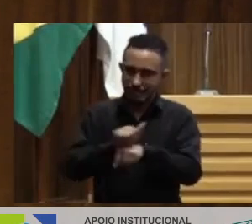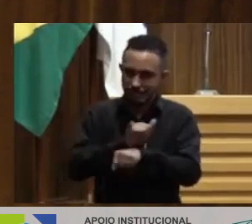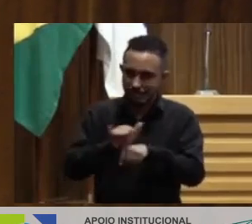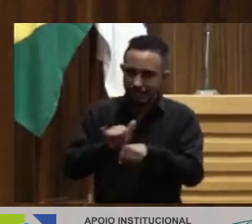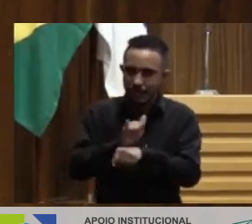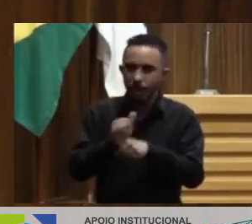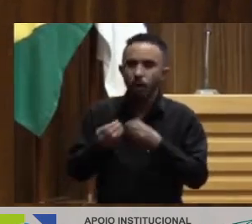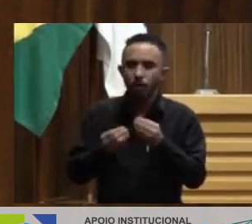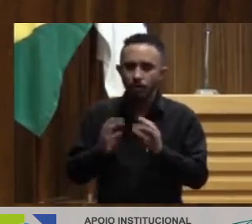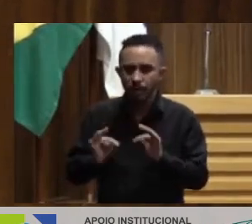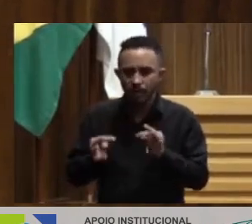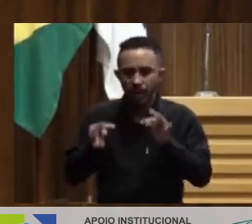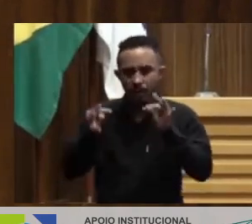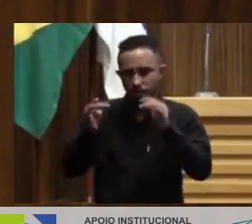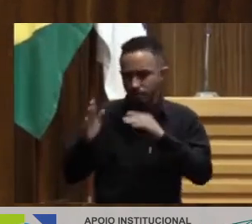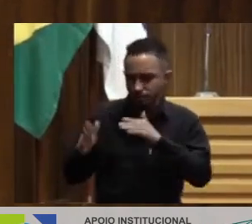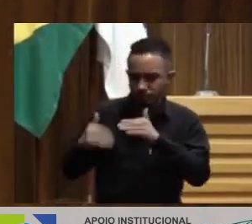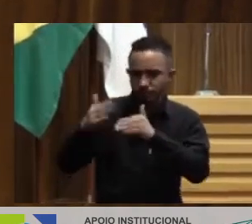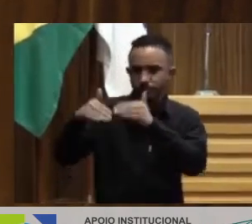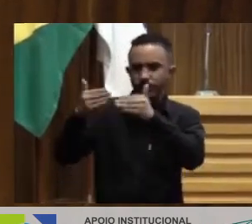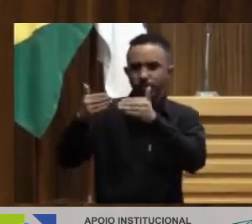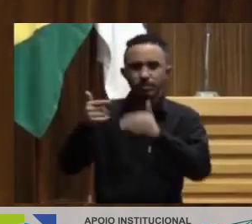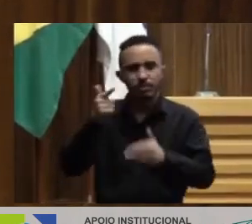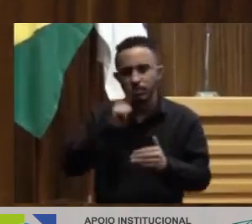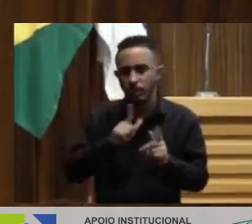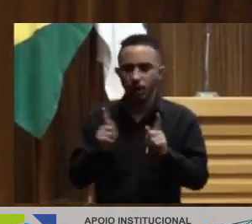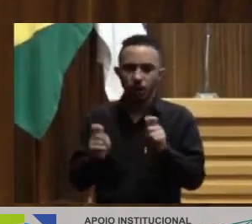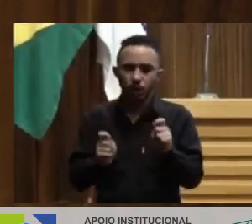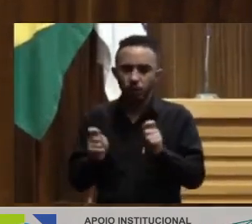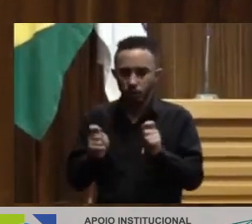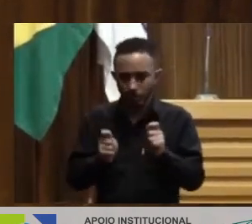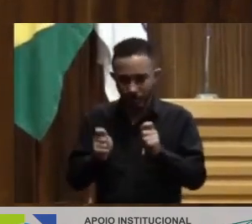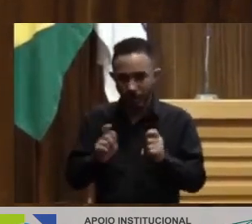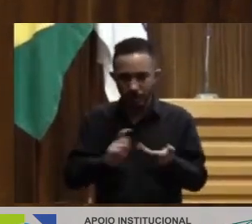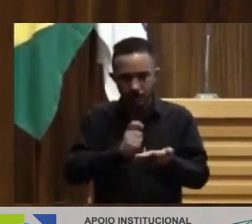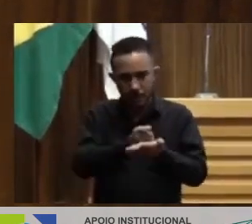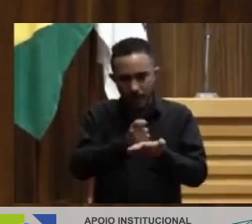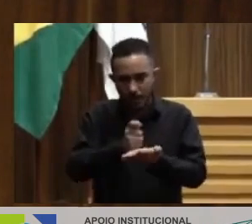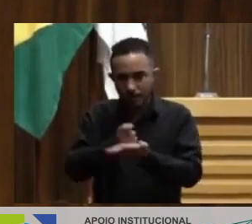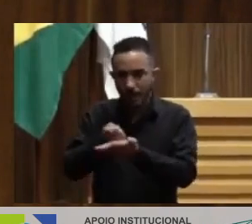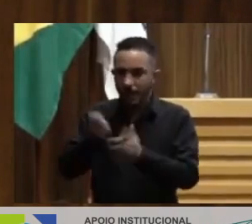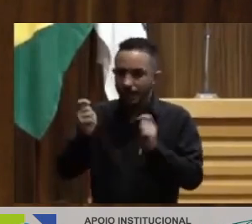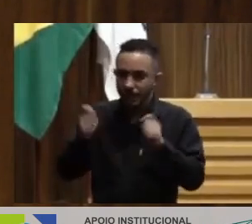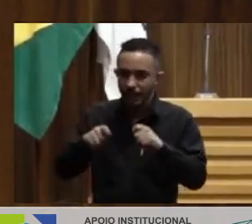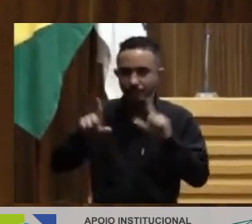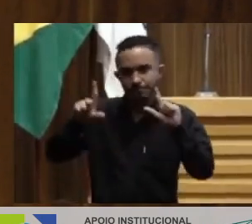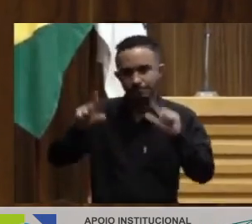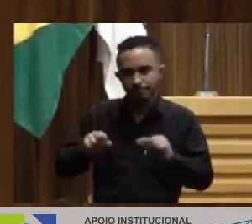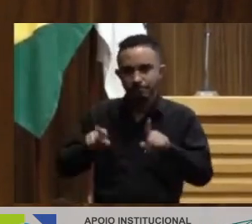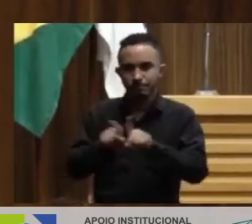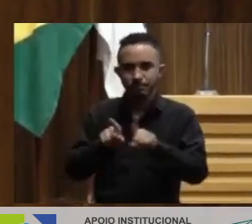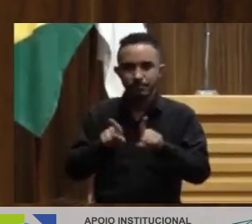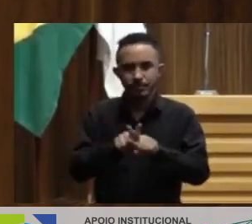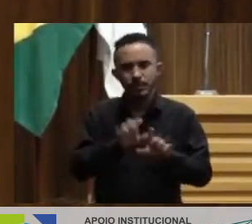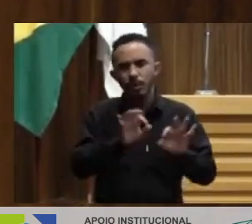de tecnologia, de avanço, para a gente poder ter custos menores e fazer a